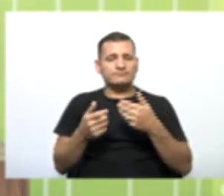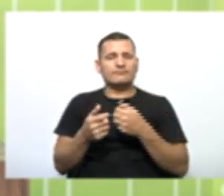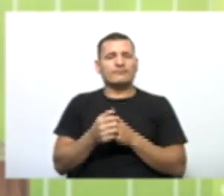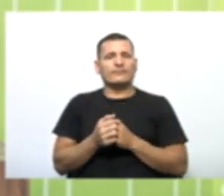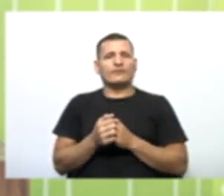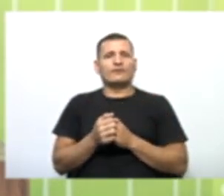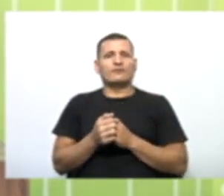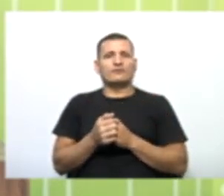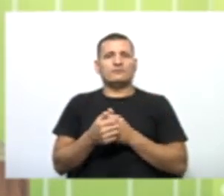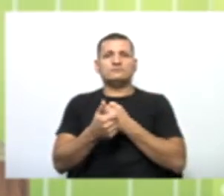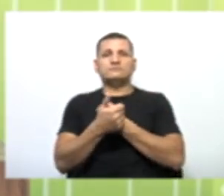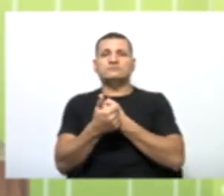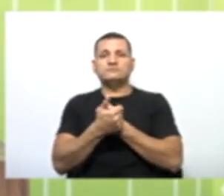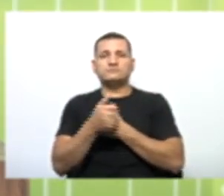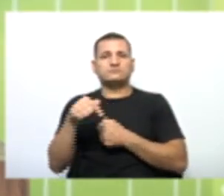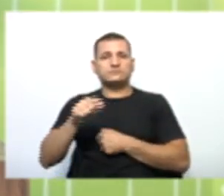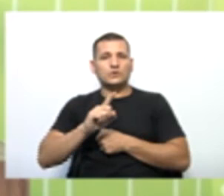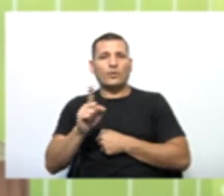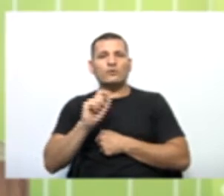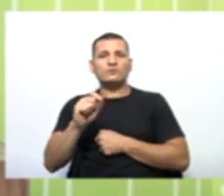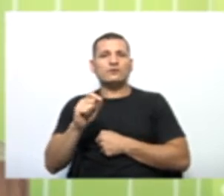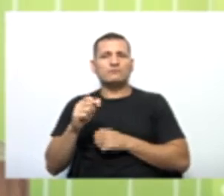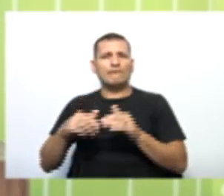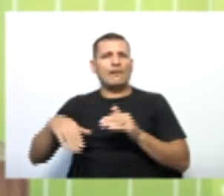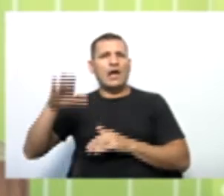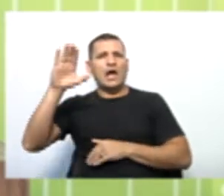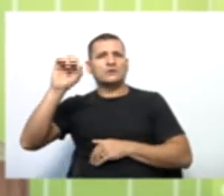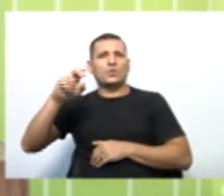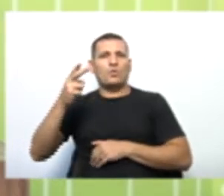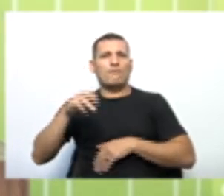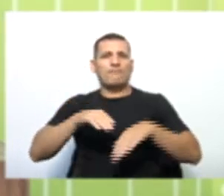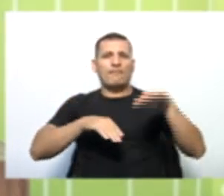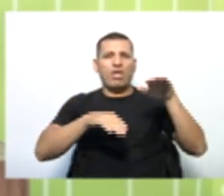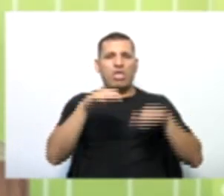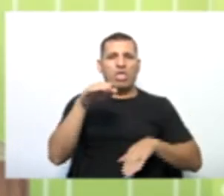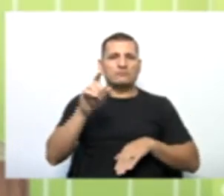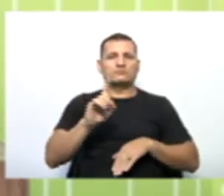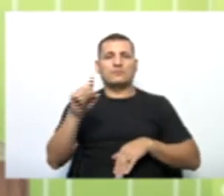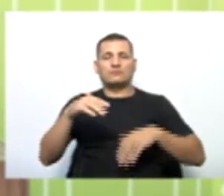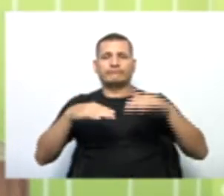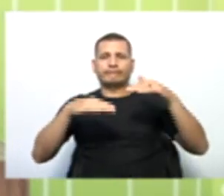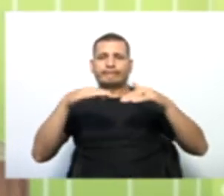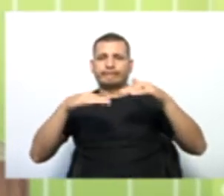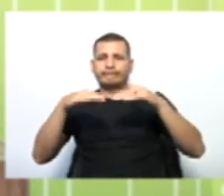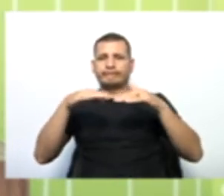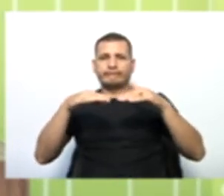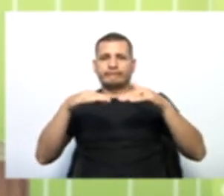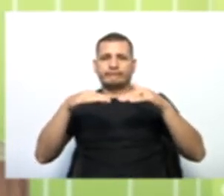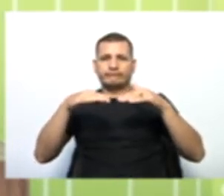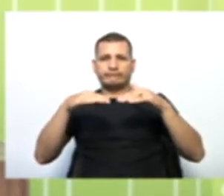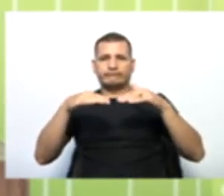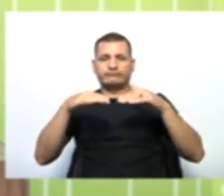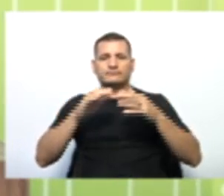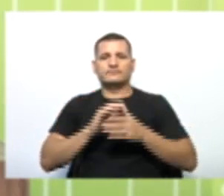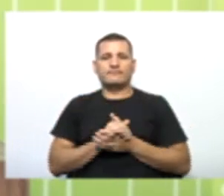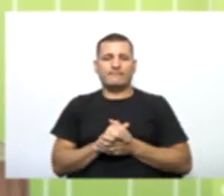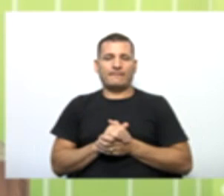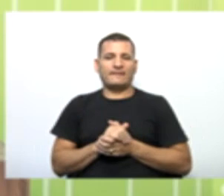não é nem o excesso, nem a falta. Ela é o caminho do meio, é o equilíbrio entre uma virtude e um